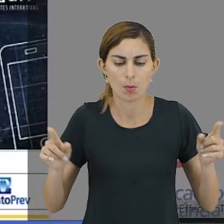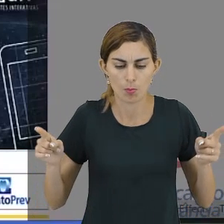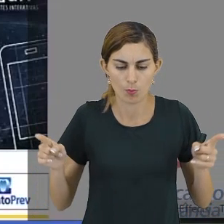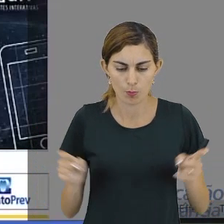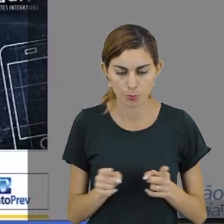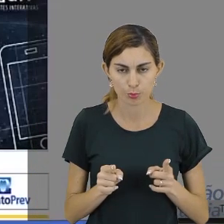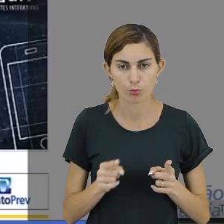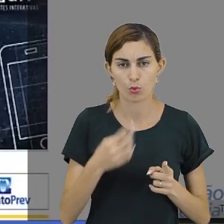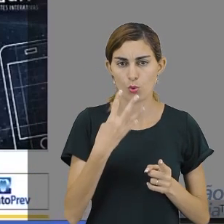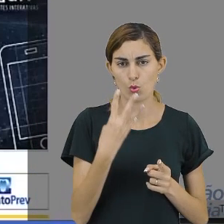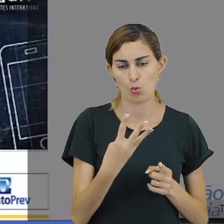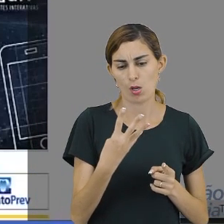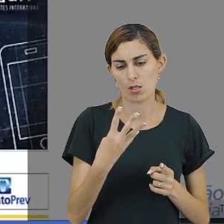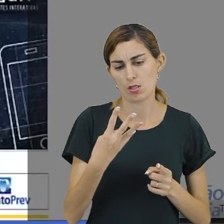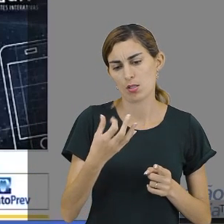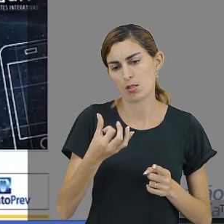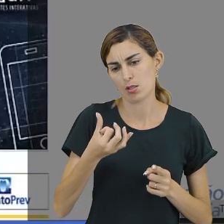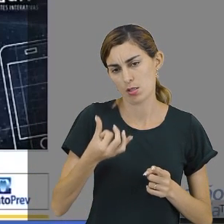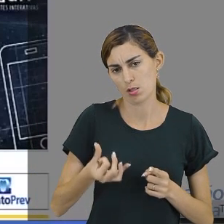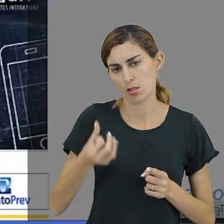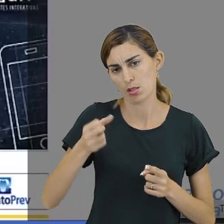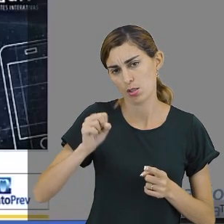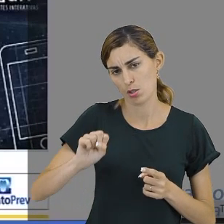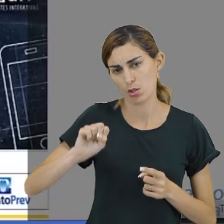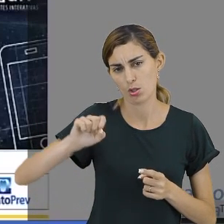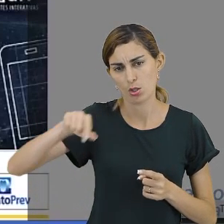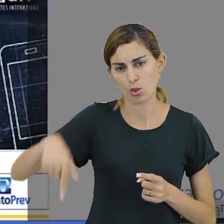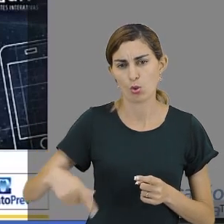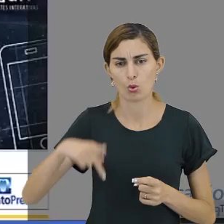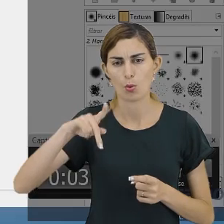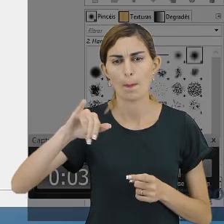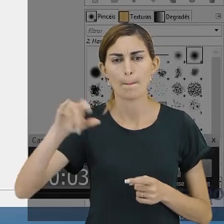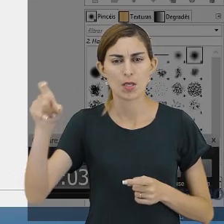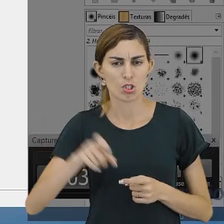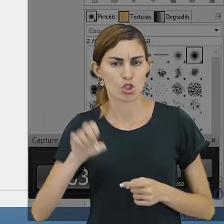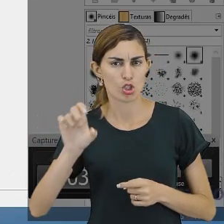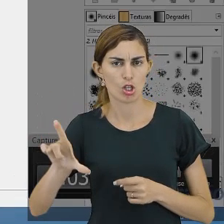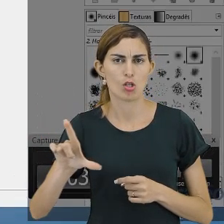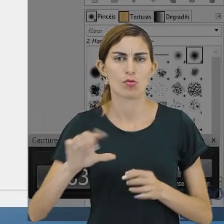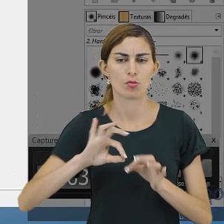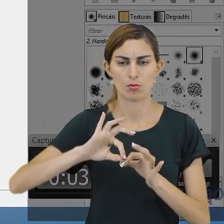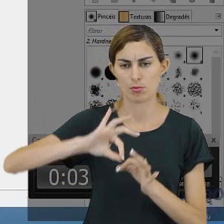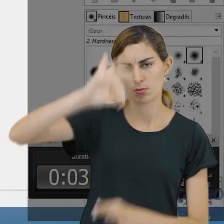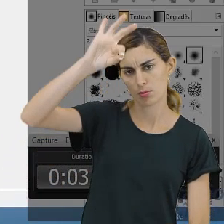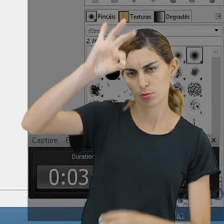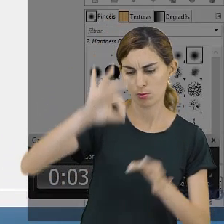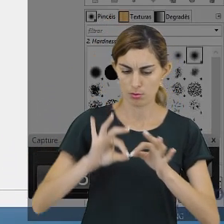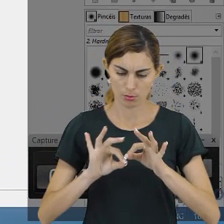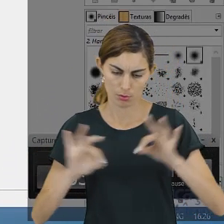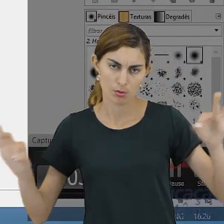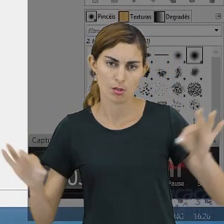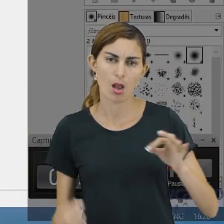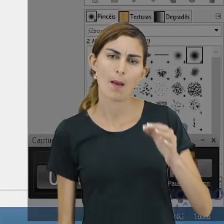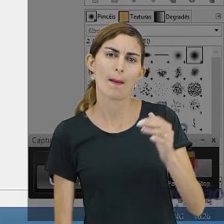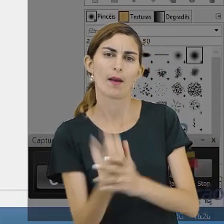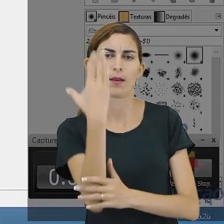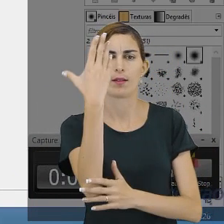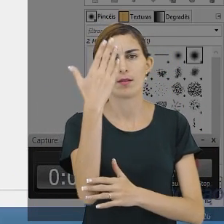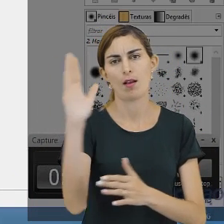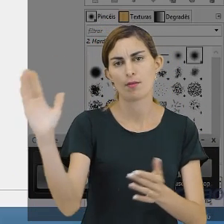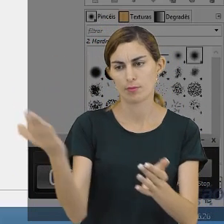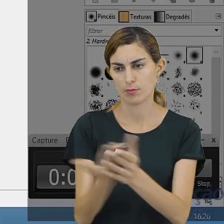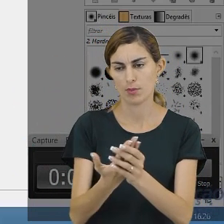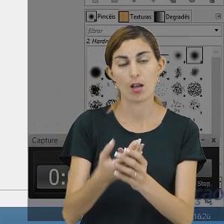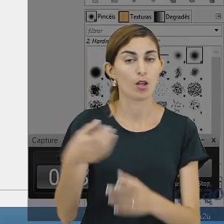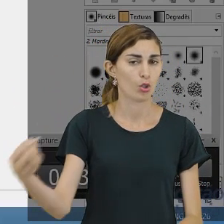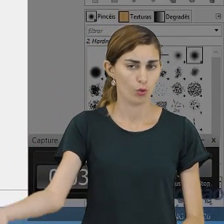bem reduzido, que é 468 pixels por 60 pixels de altura. Então, nós podemos aqui, por exemplo, criar um arquivo